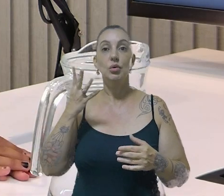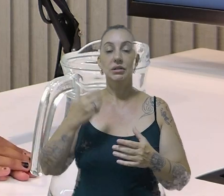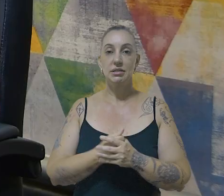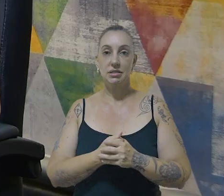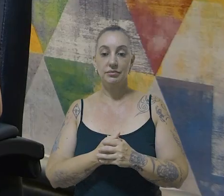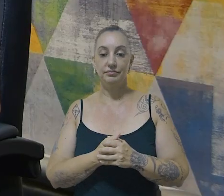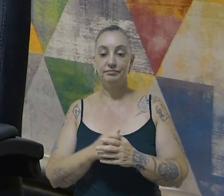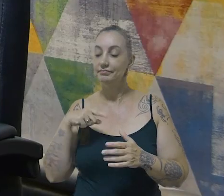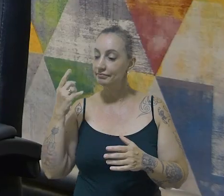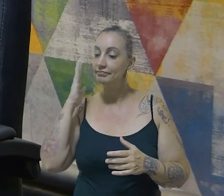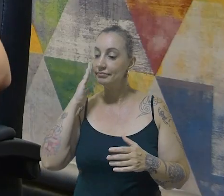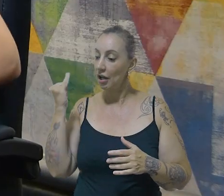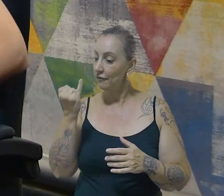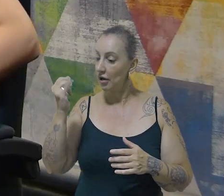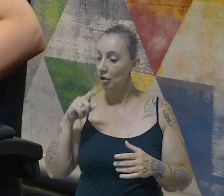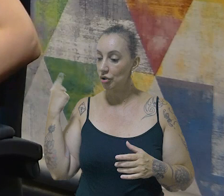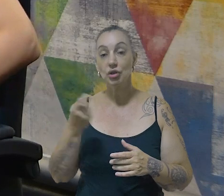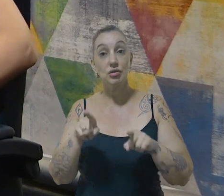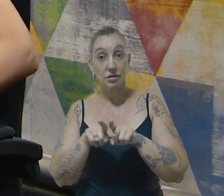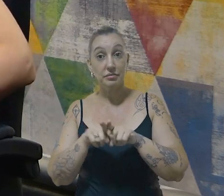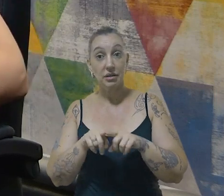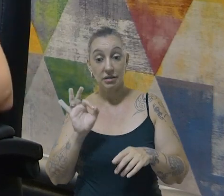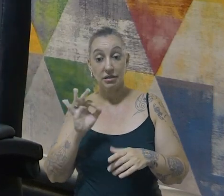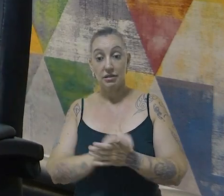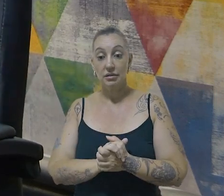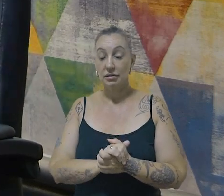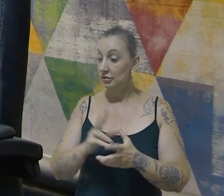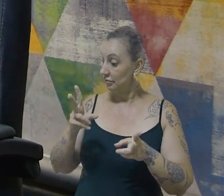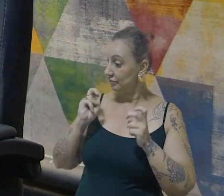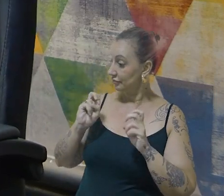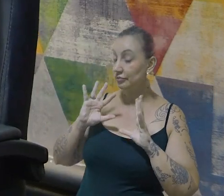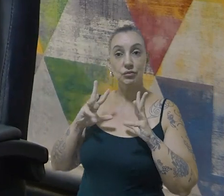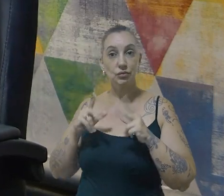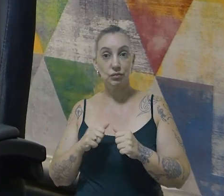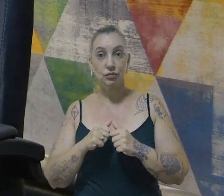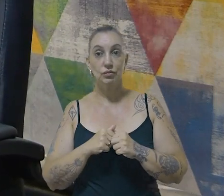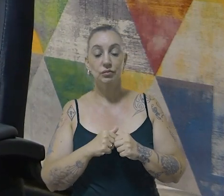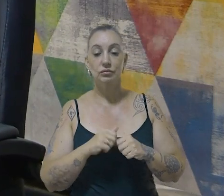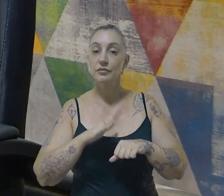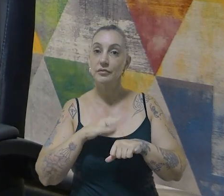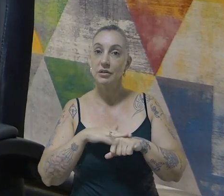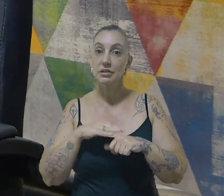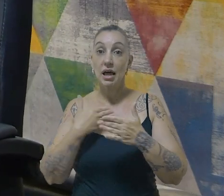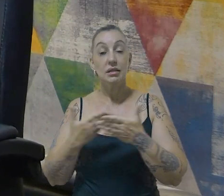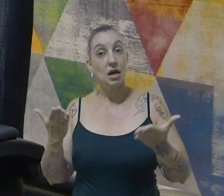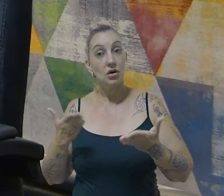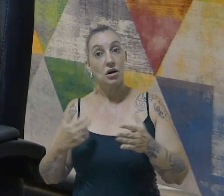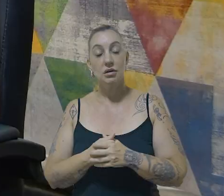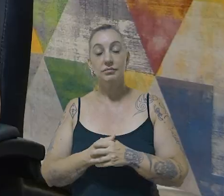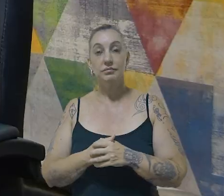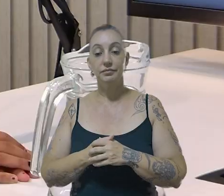e pra gente saber nosso valor também né Total total tipo Olha tudo o que eu fiz até agora né